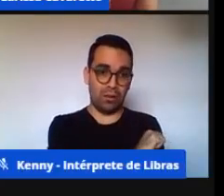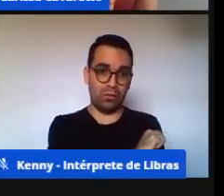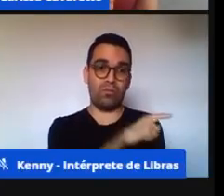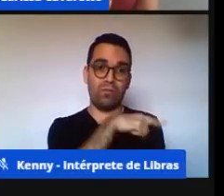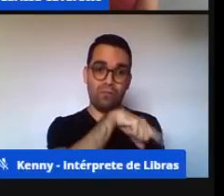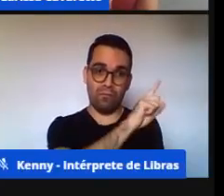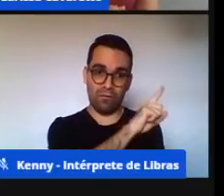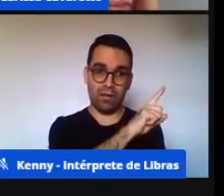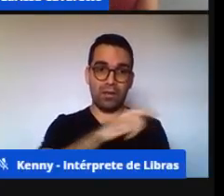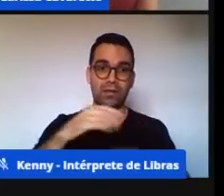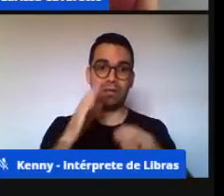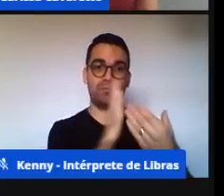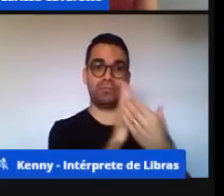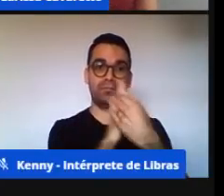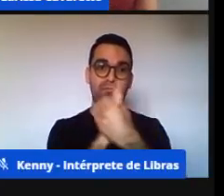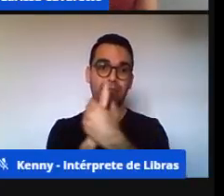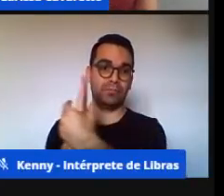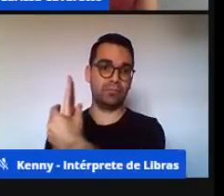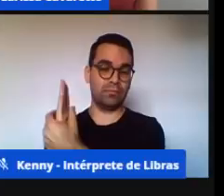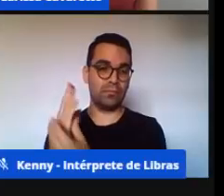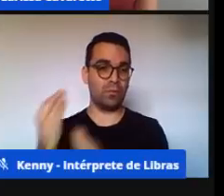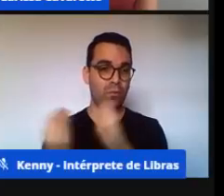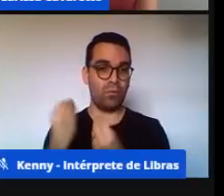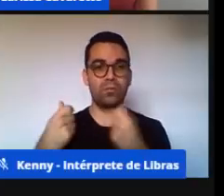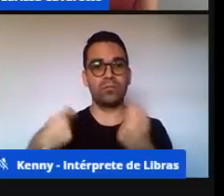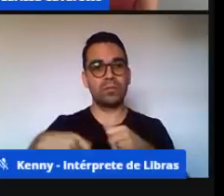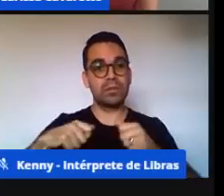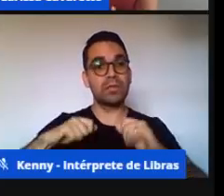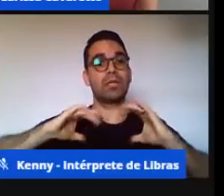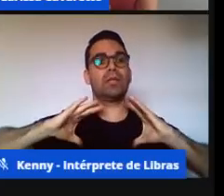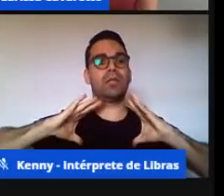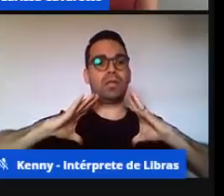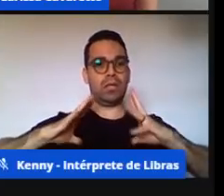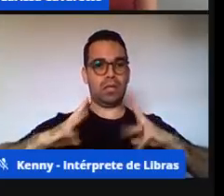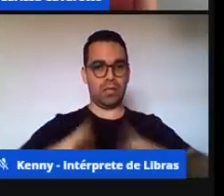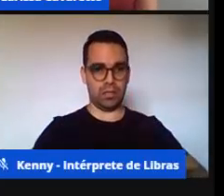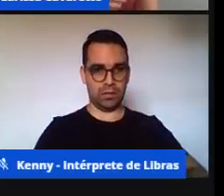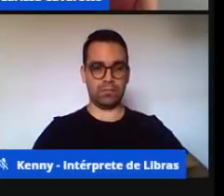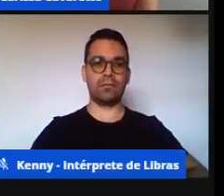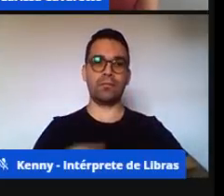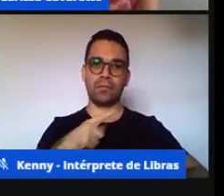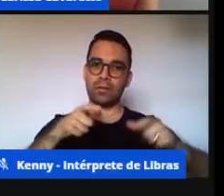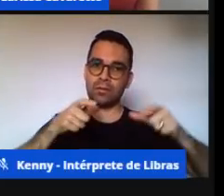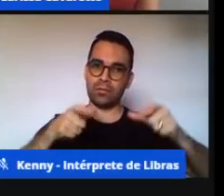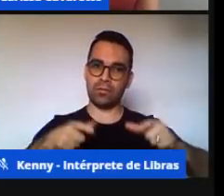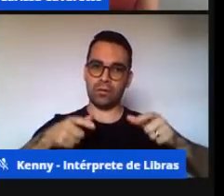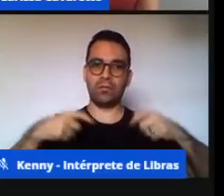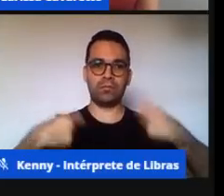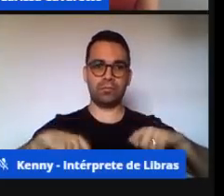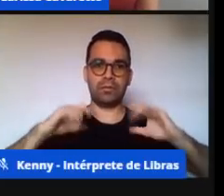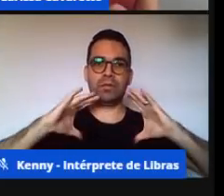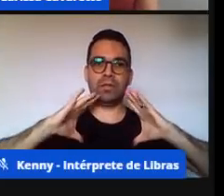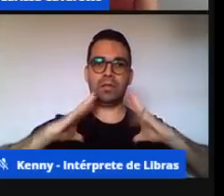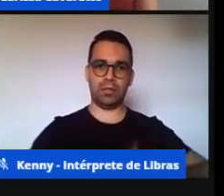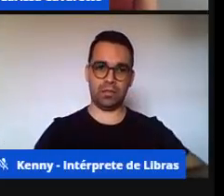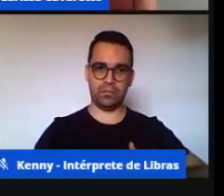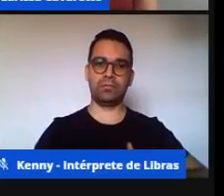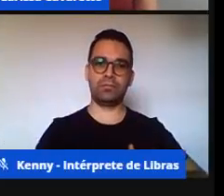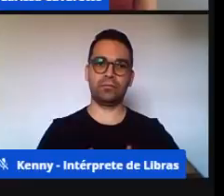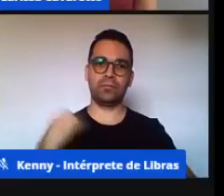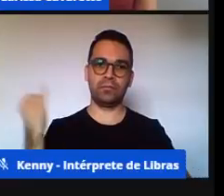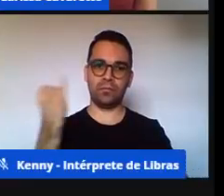já é seguro para ser tocado de novo por outra criança, tá? Então, se vocês quiserem criar uma rotina de que aquela criança pegou um livro, aí vocês deixam esse